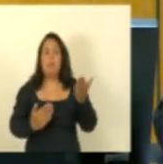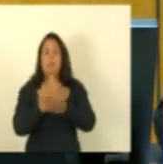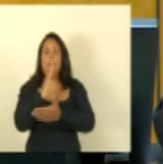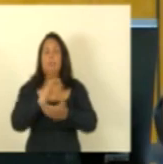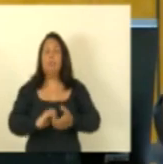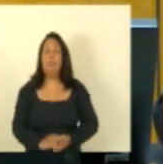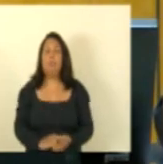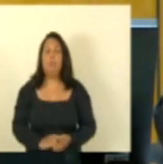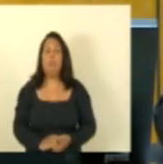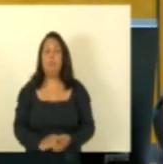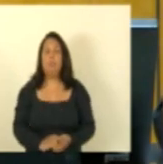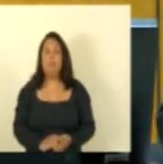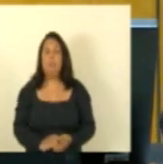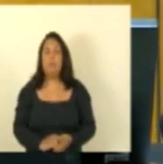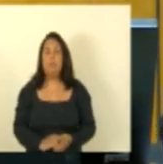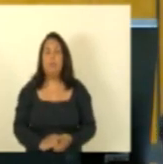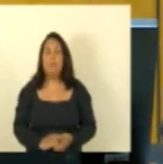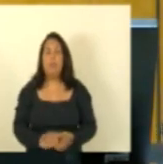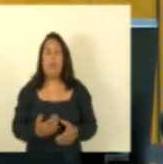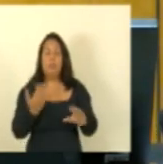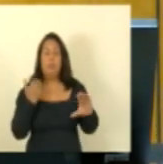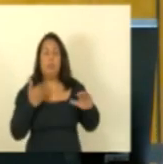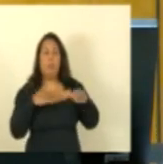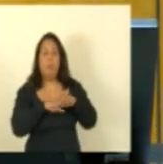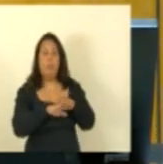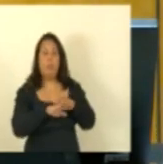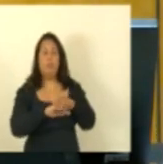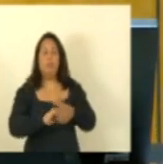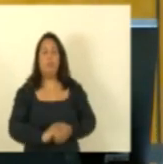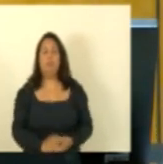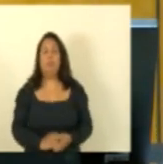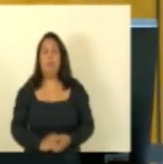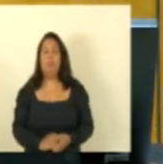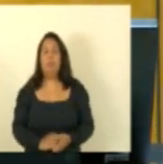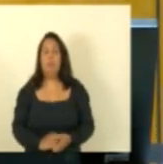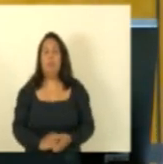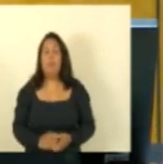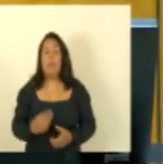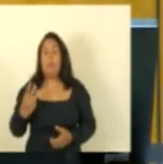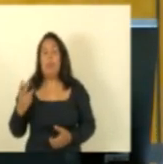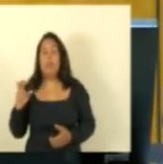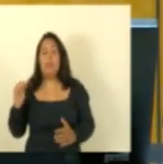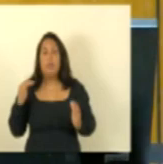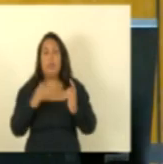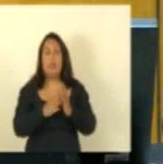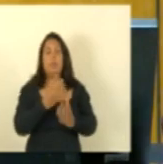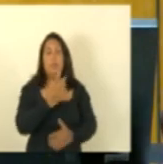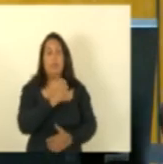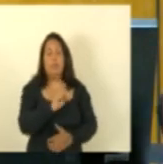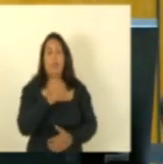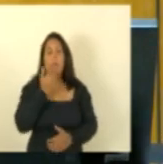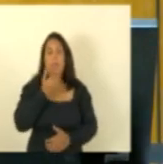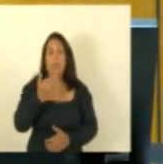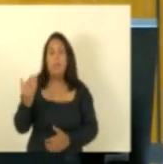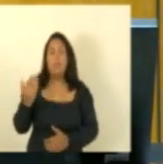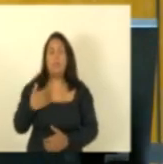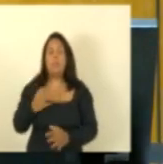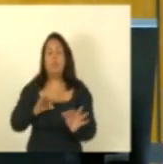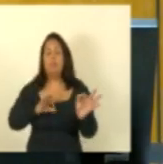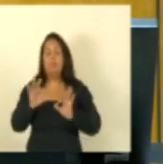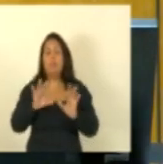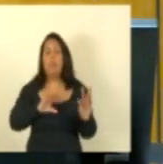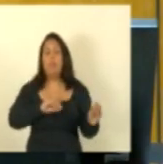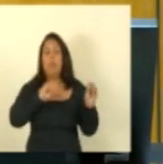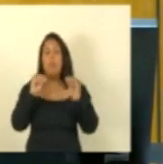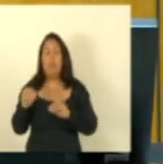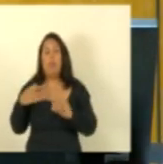Aprovado. Arquive-se. Do item 35 ao item 38, requerimento para realização ou transferência de